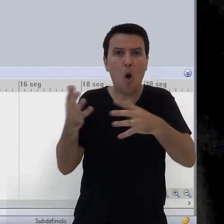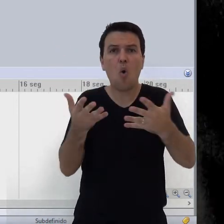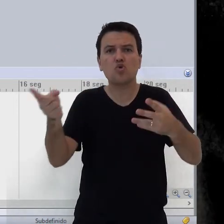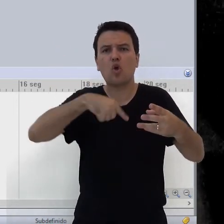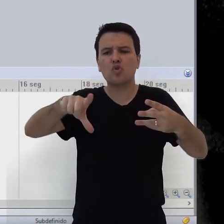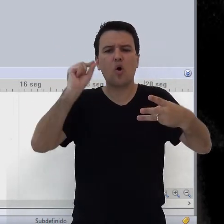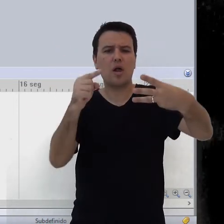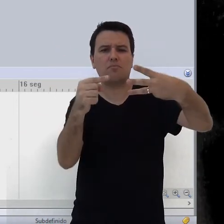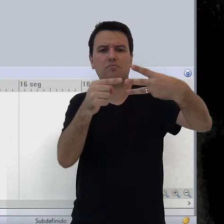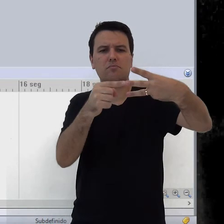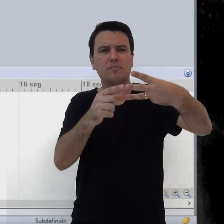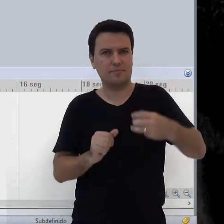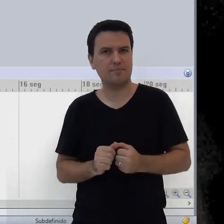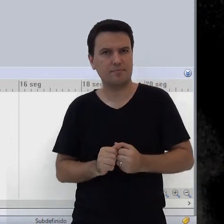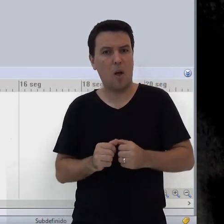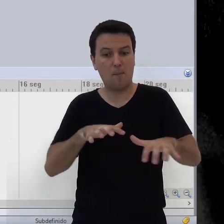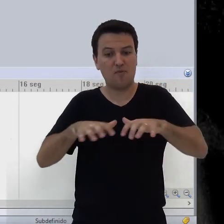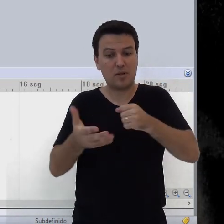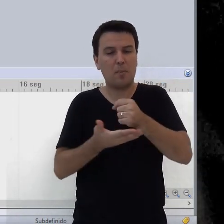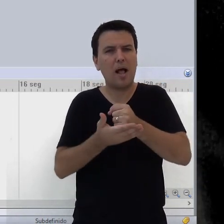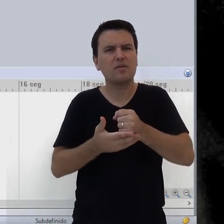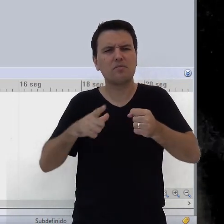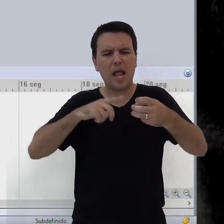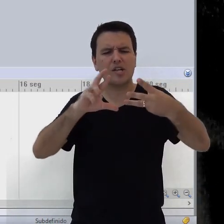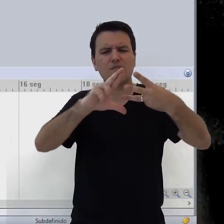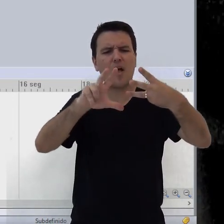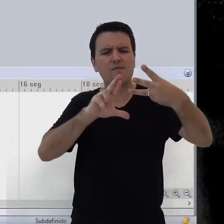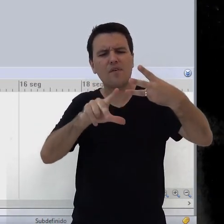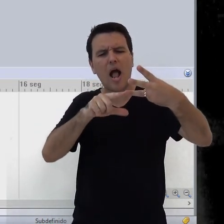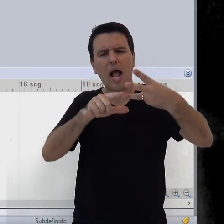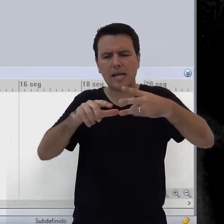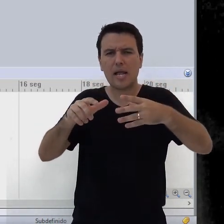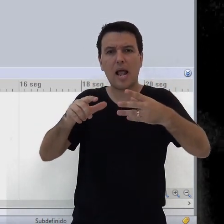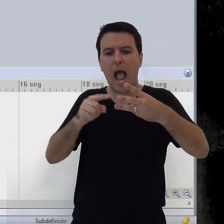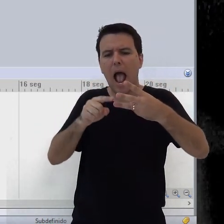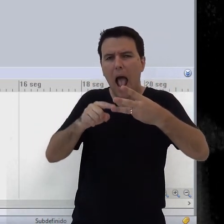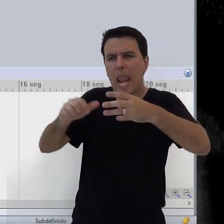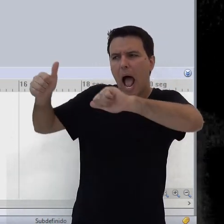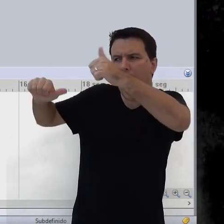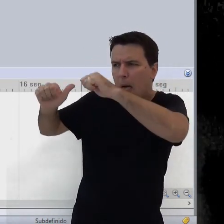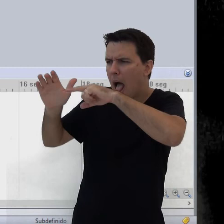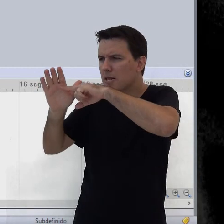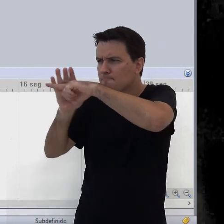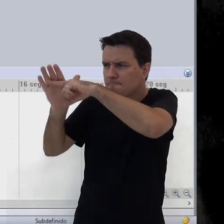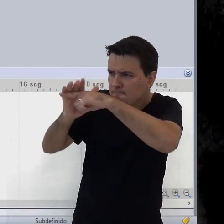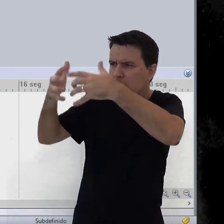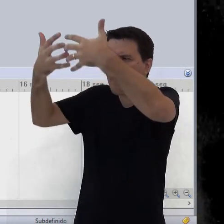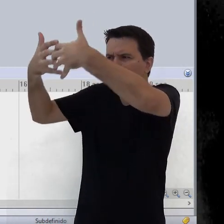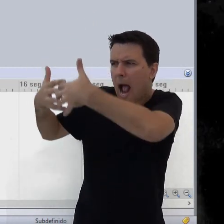movimento básico, que a diferença do movimento básico para análise de movimento é que a análise de movimento vai